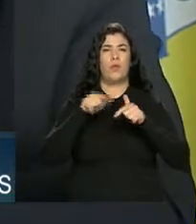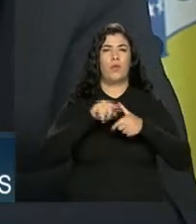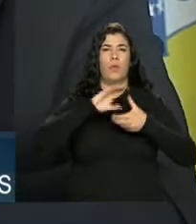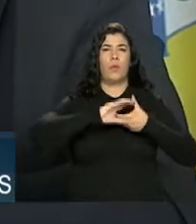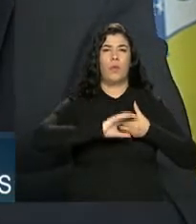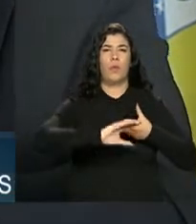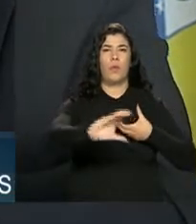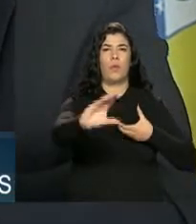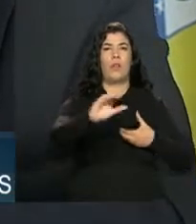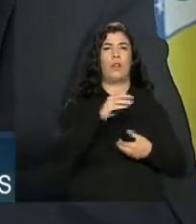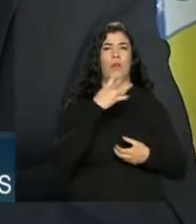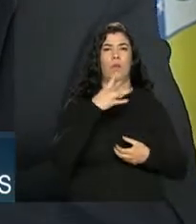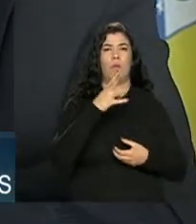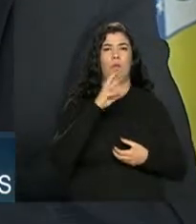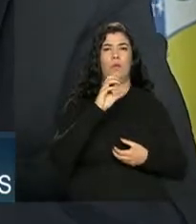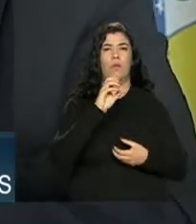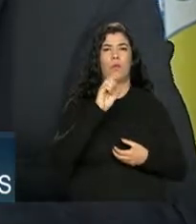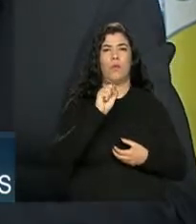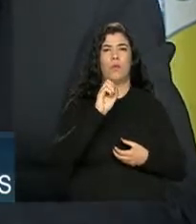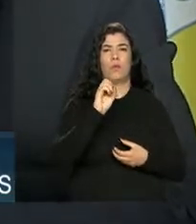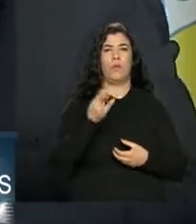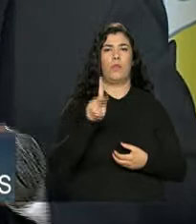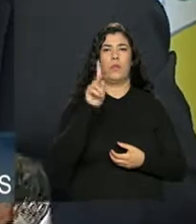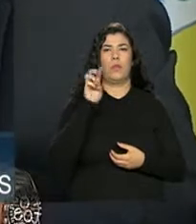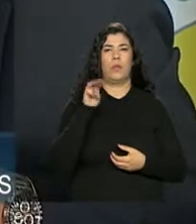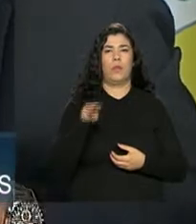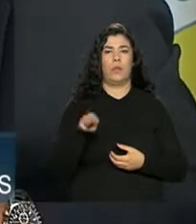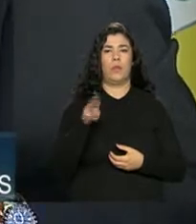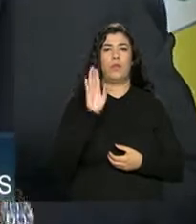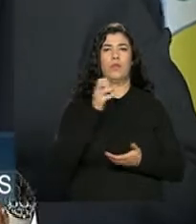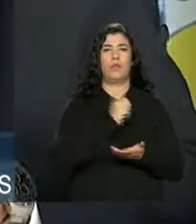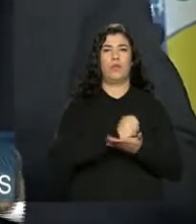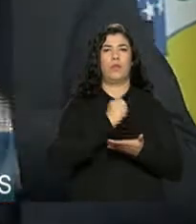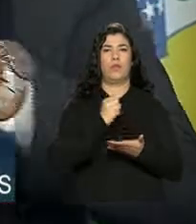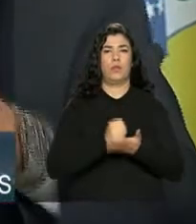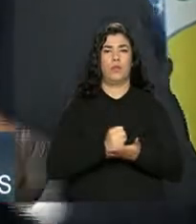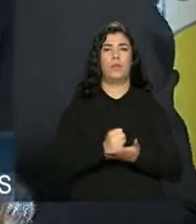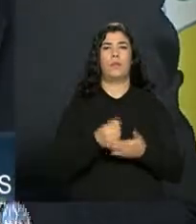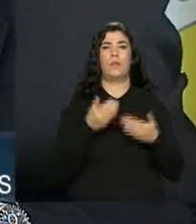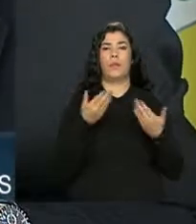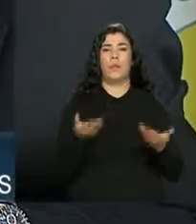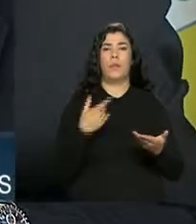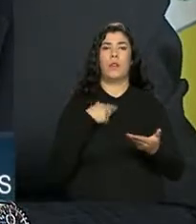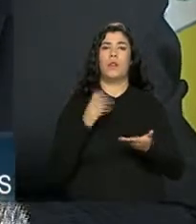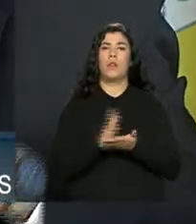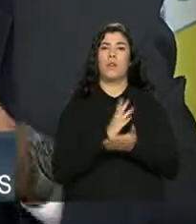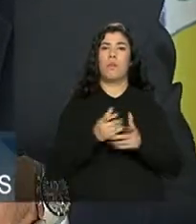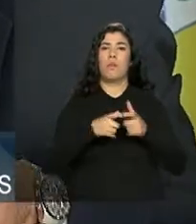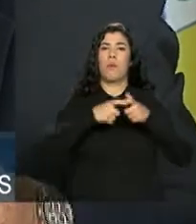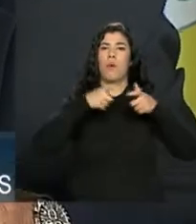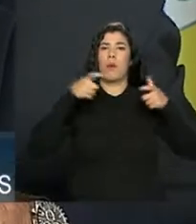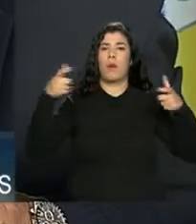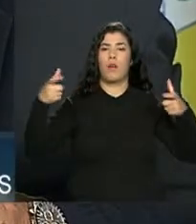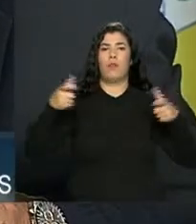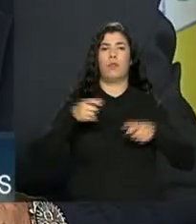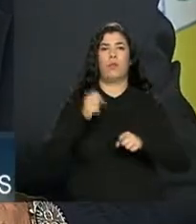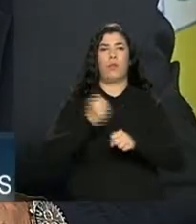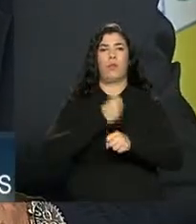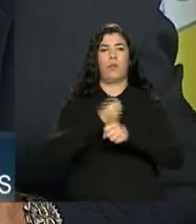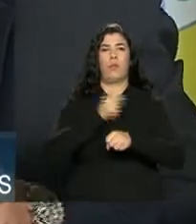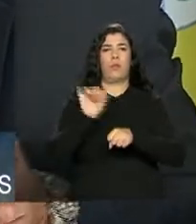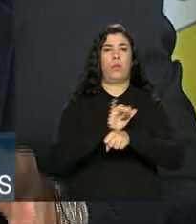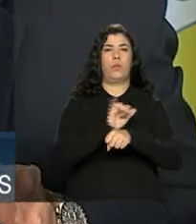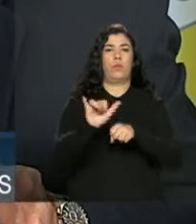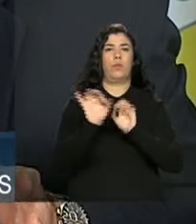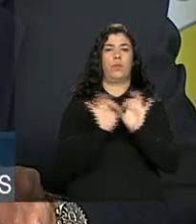água tem cerca de 480 km é contratados então é essas são as grandes obras E durante da